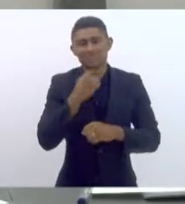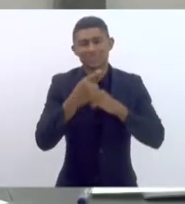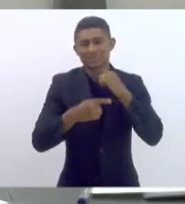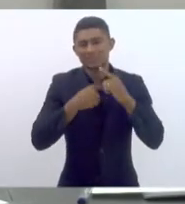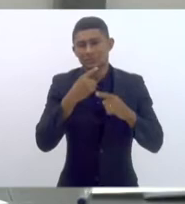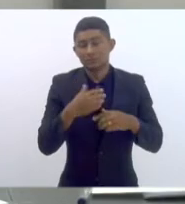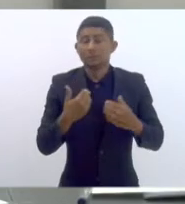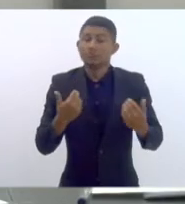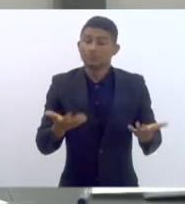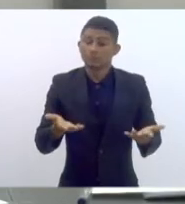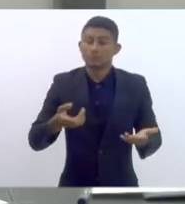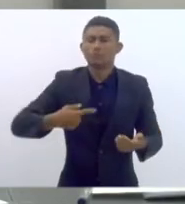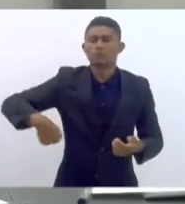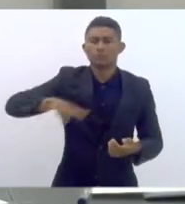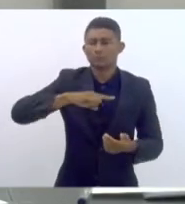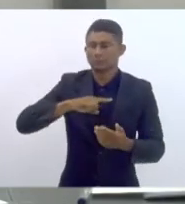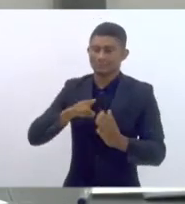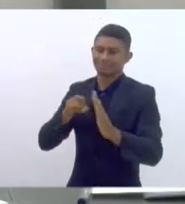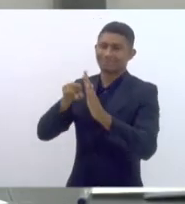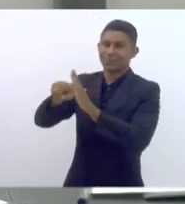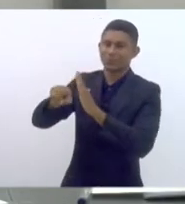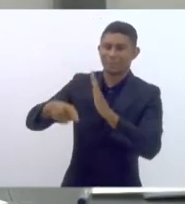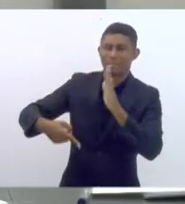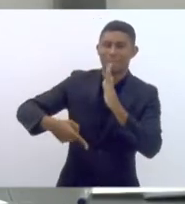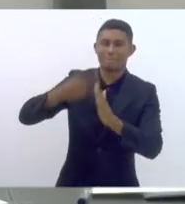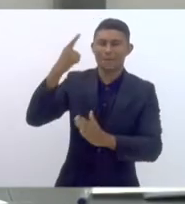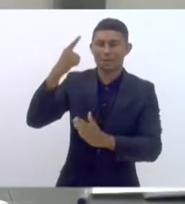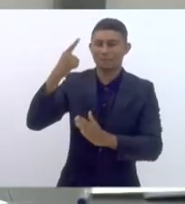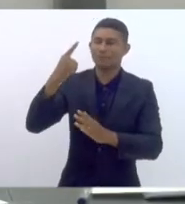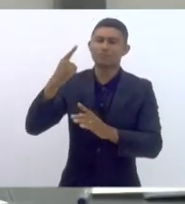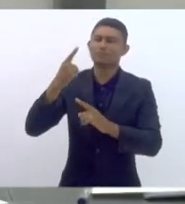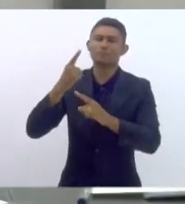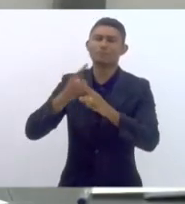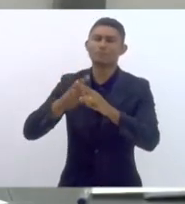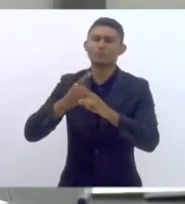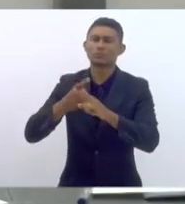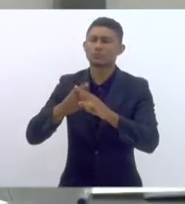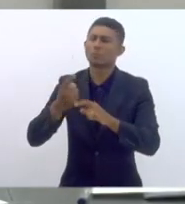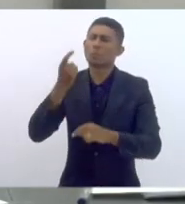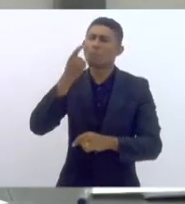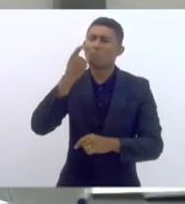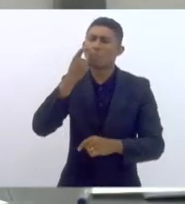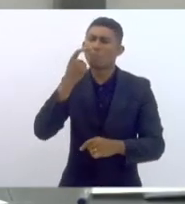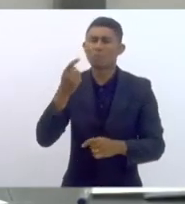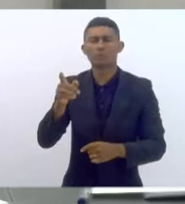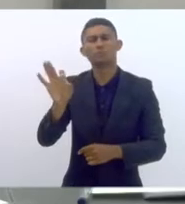Então, o que a gente quis verificar com essa primeira pergunta, que percentual nós